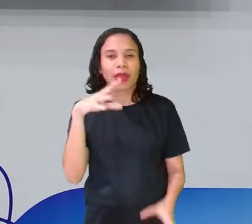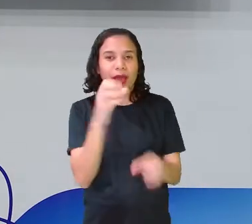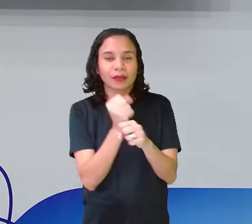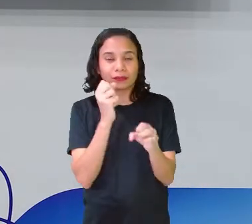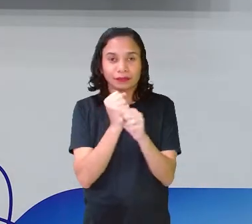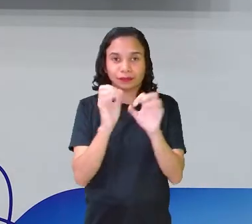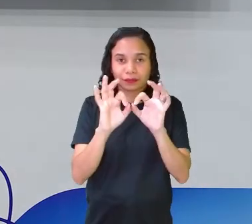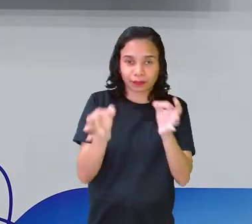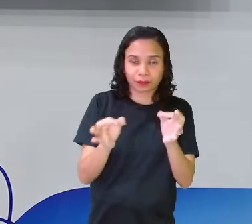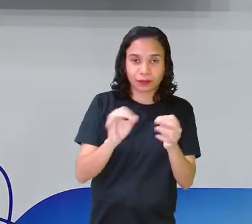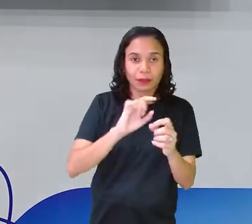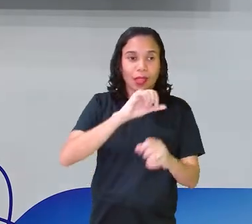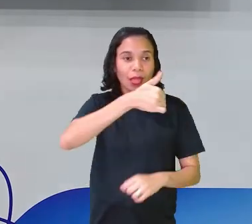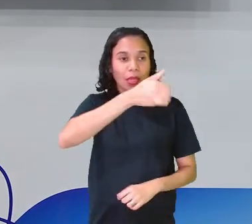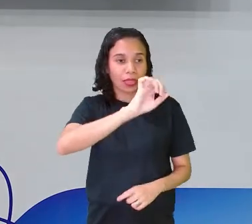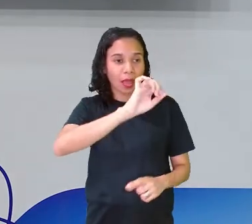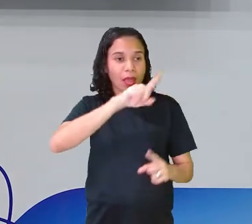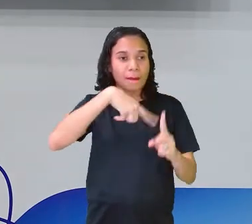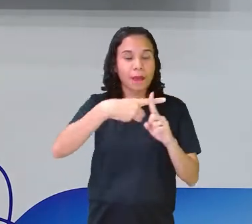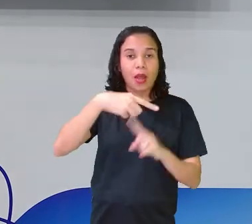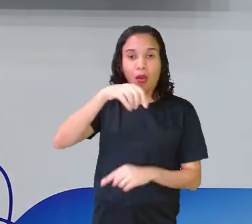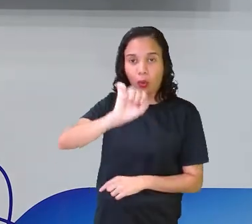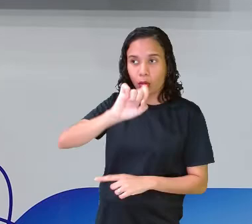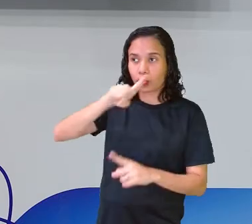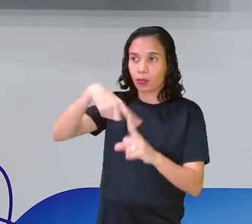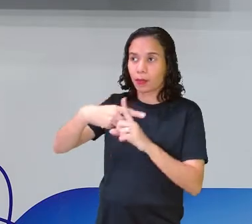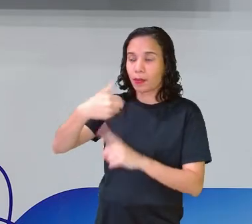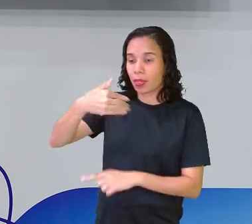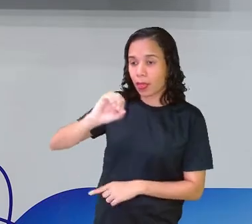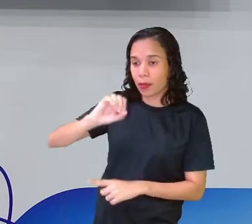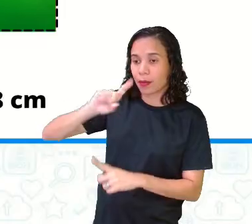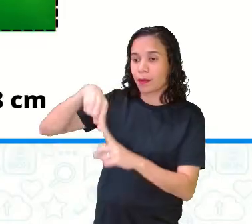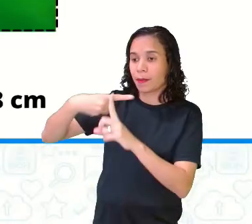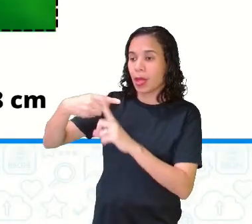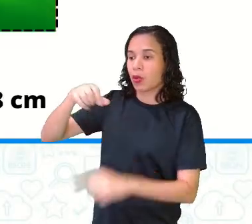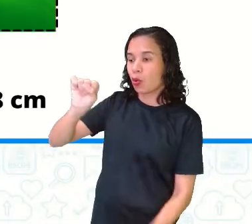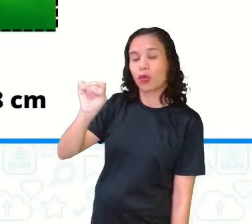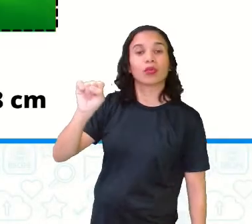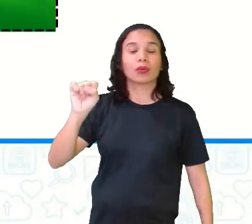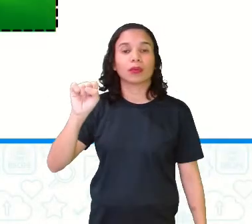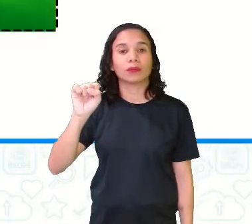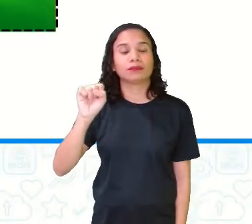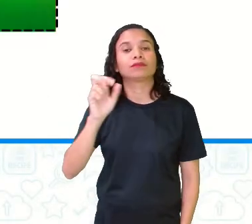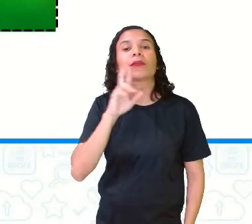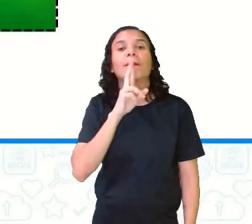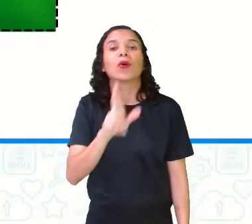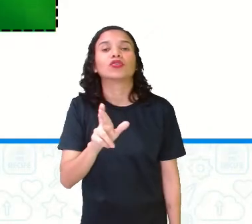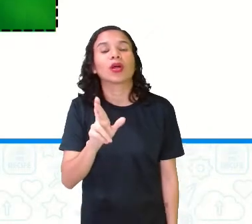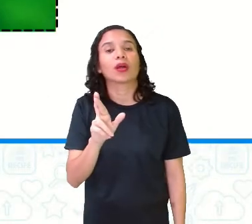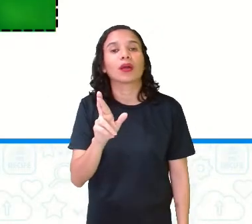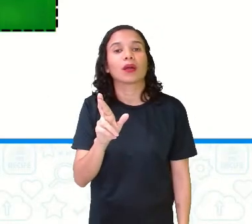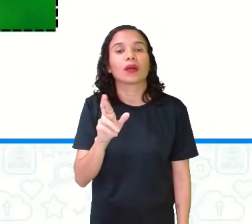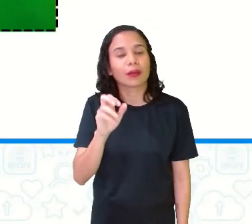simples. 10 mais 8 mais 10 mais 8. Quanto é que dá?